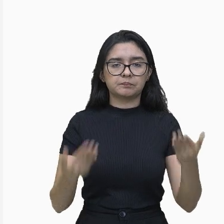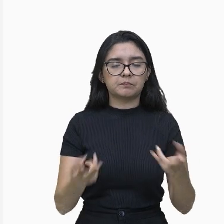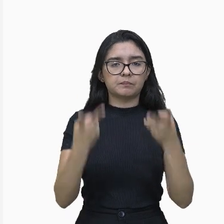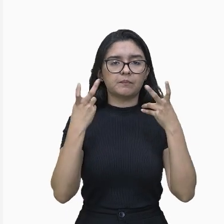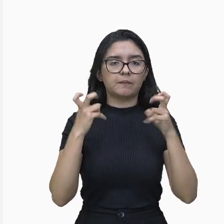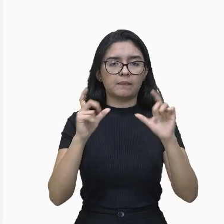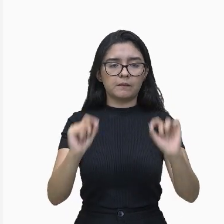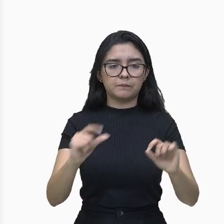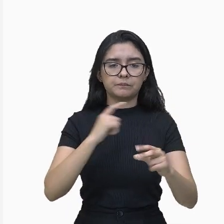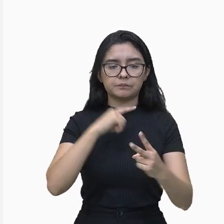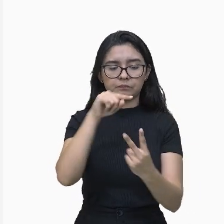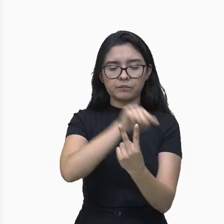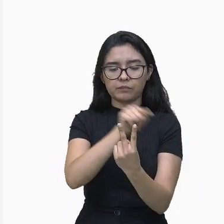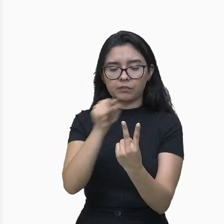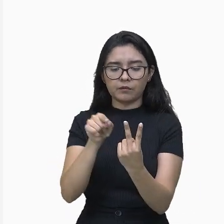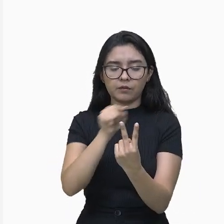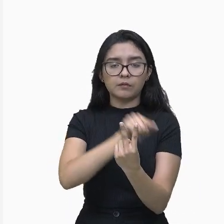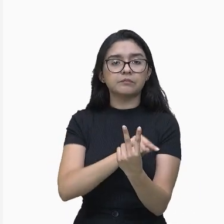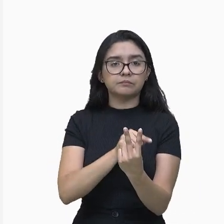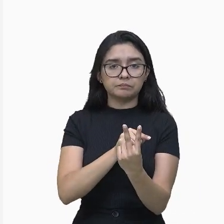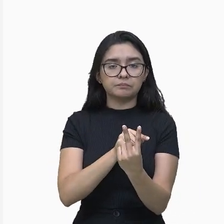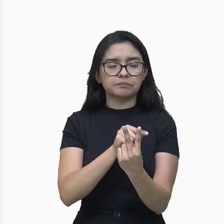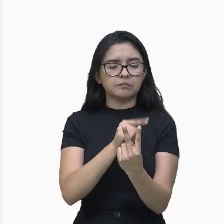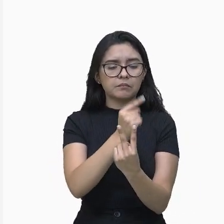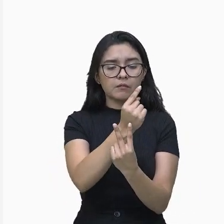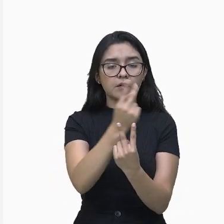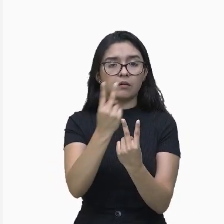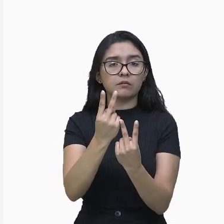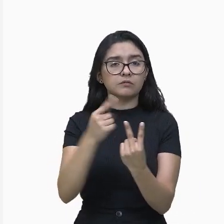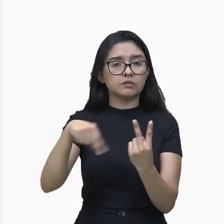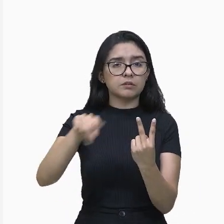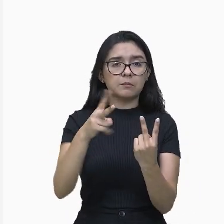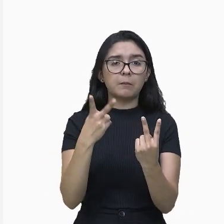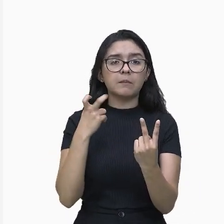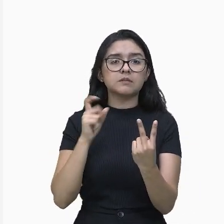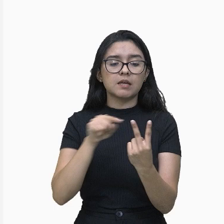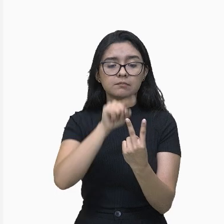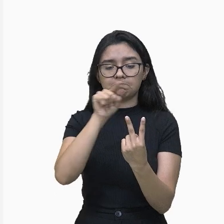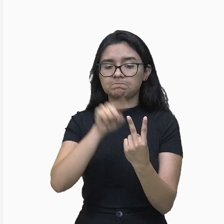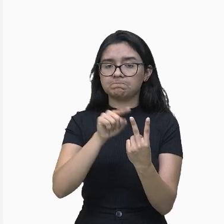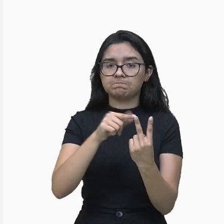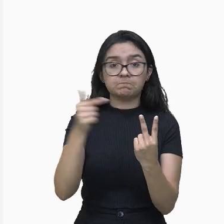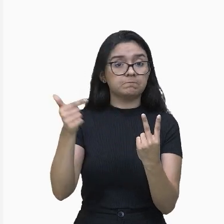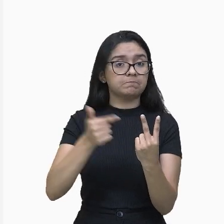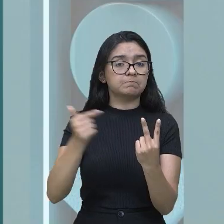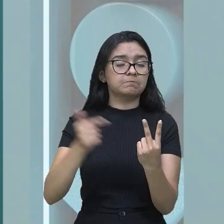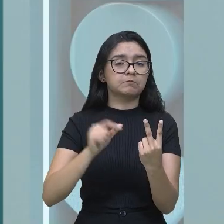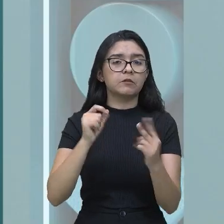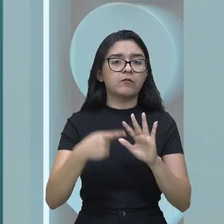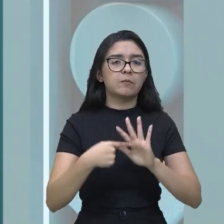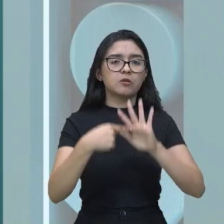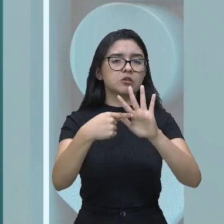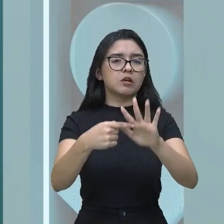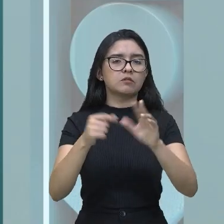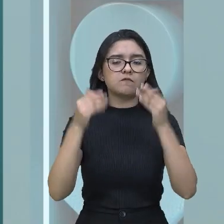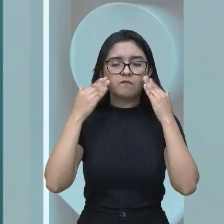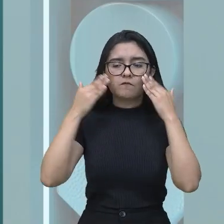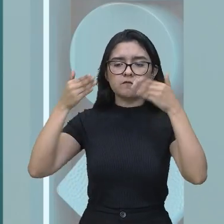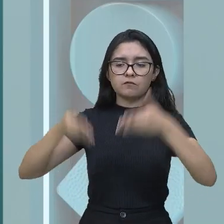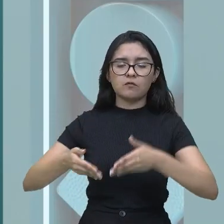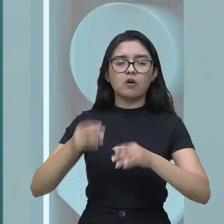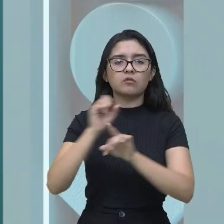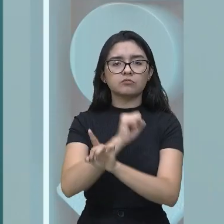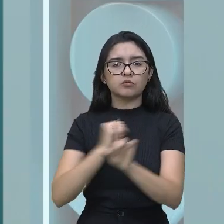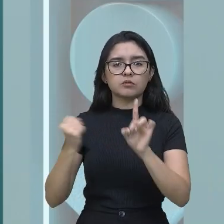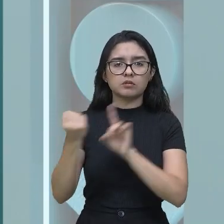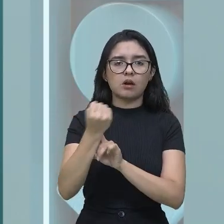nós vamos ter essas duas fases e é interessante você notar exatamente a a segunda fase que vai trazer um olhar social